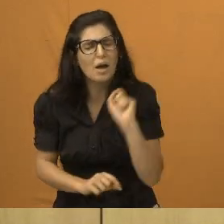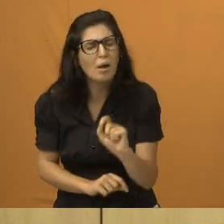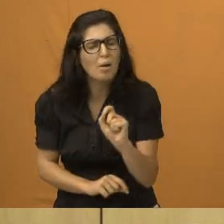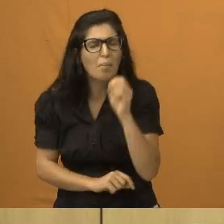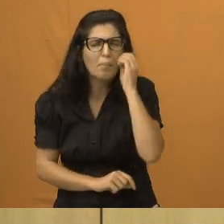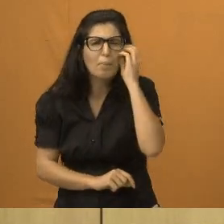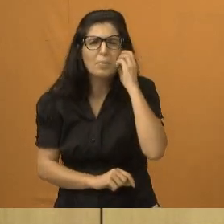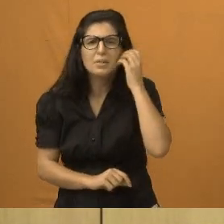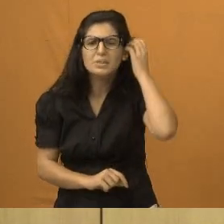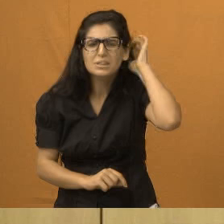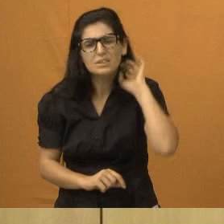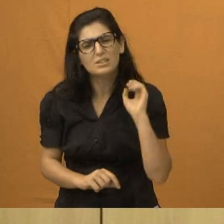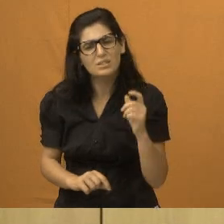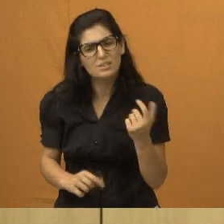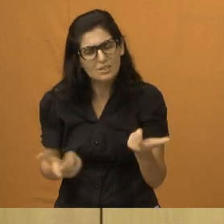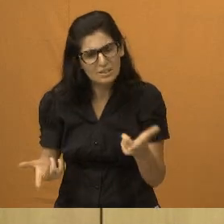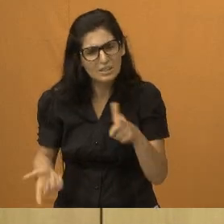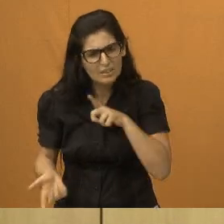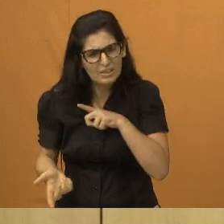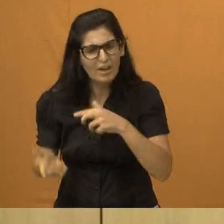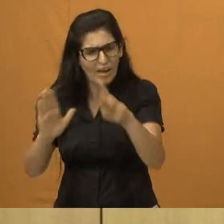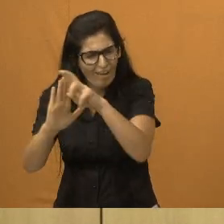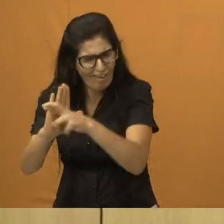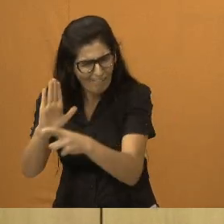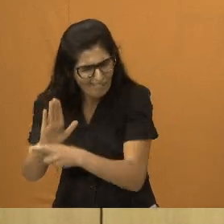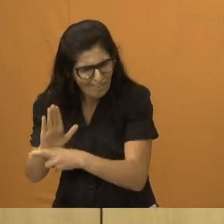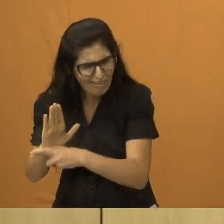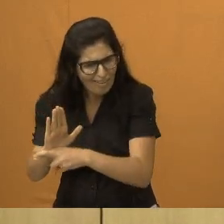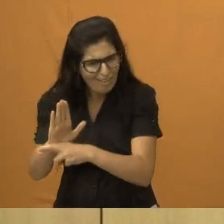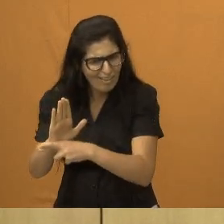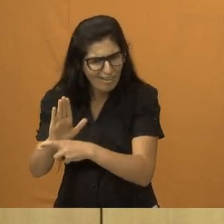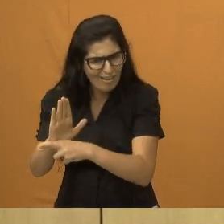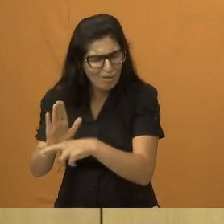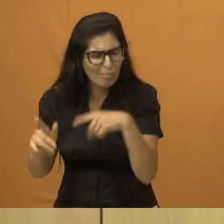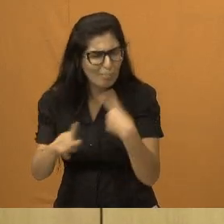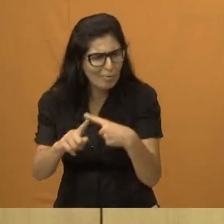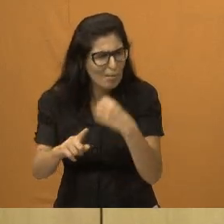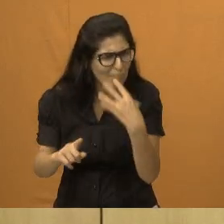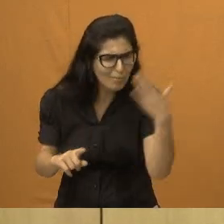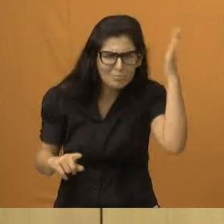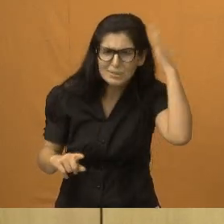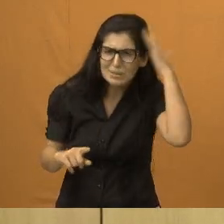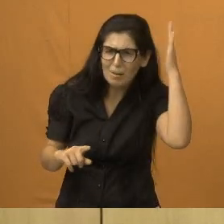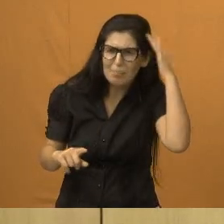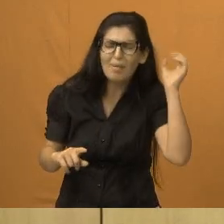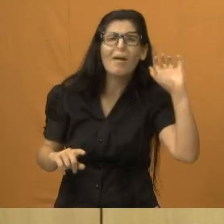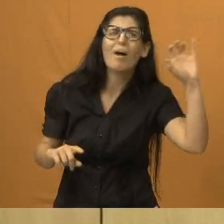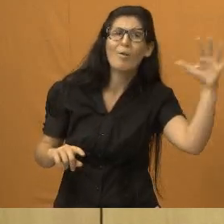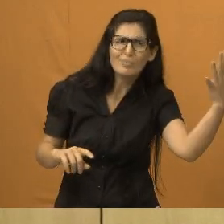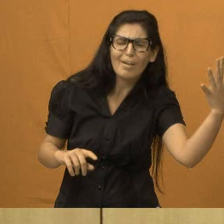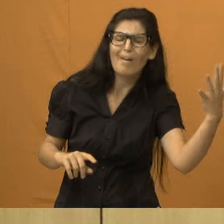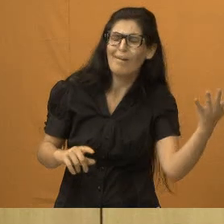essa ação? Porque eu entendo que eu estou falando isso, porque é bom a gente saber que isso acontece muito,